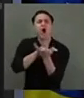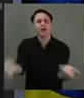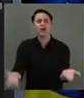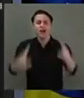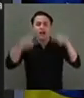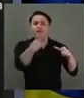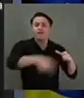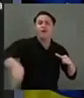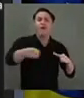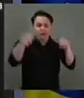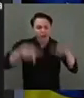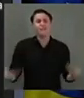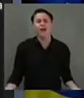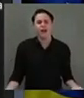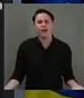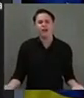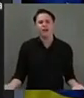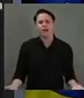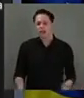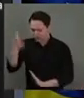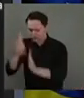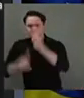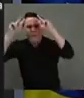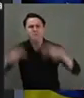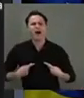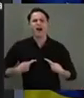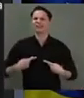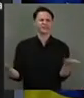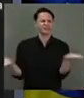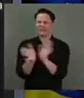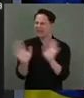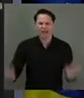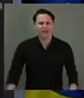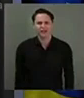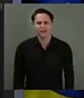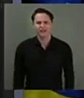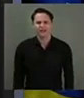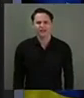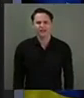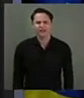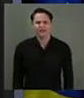Cadê vocês, hipócritas? Direitos humanos. Direitos humanos.